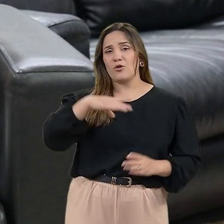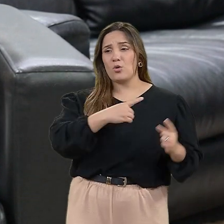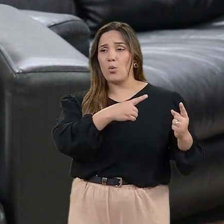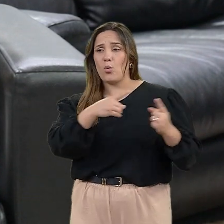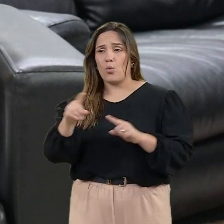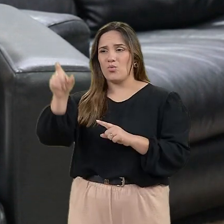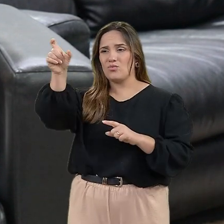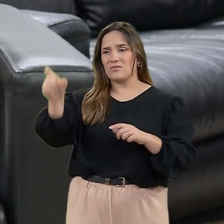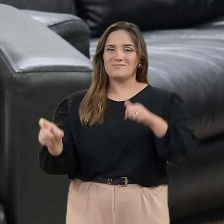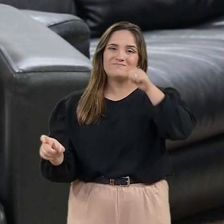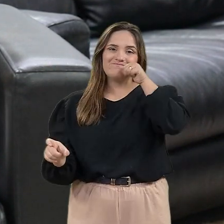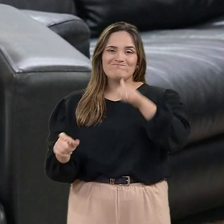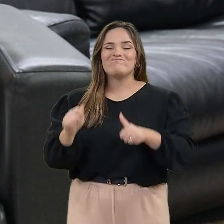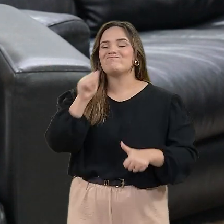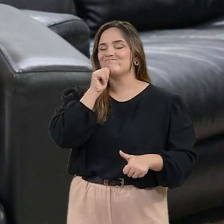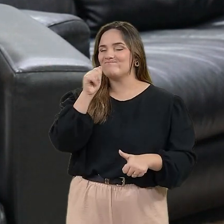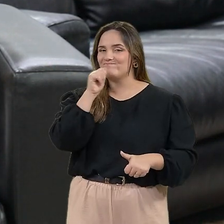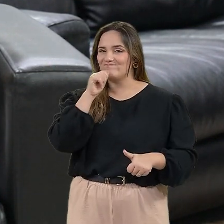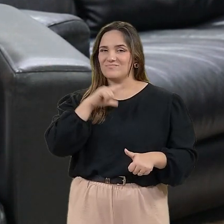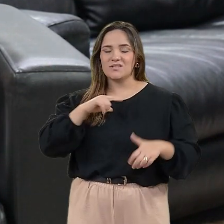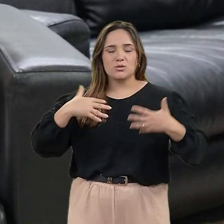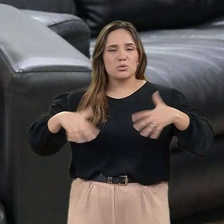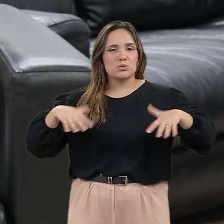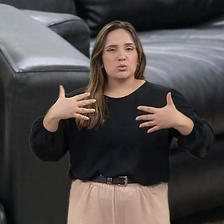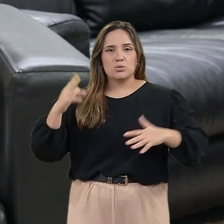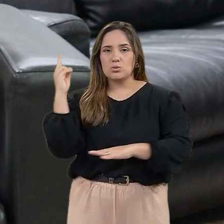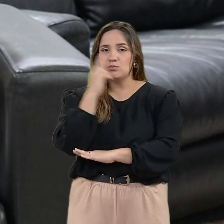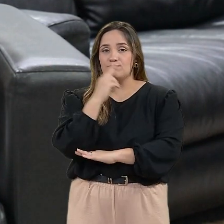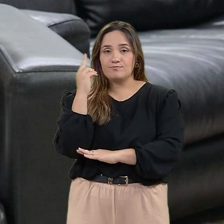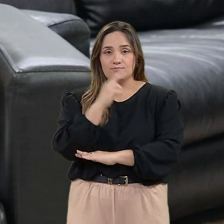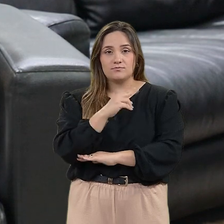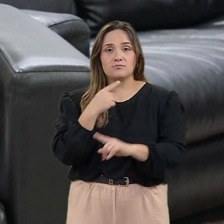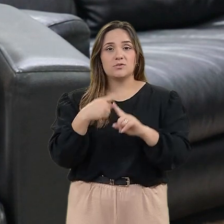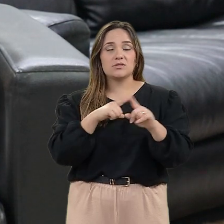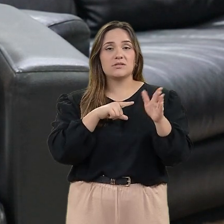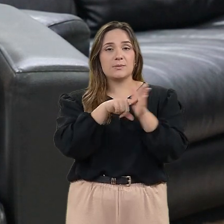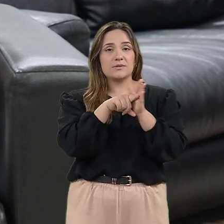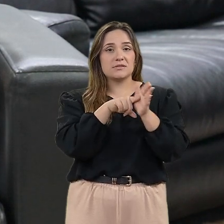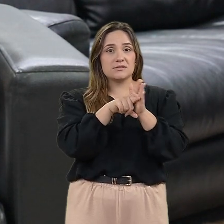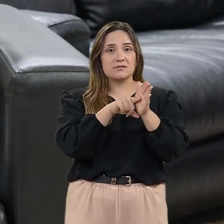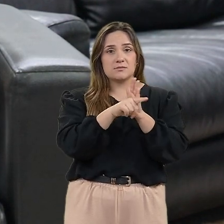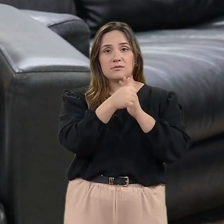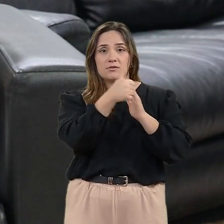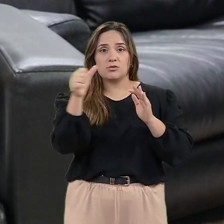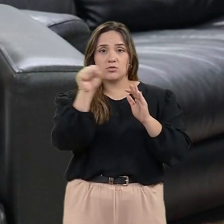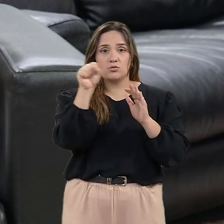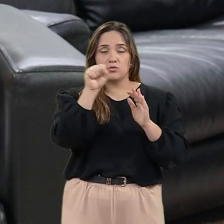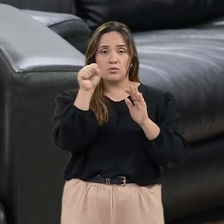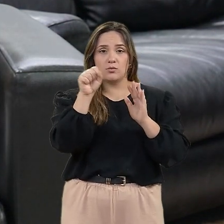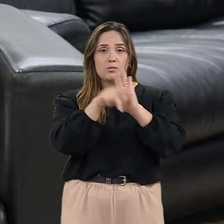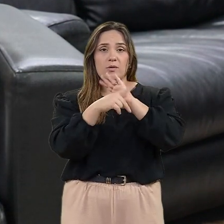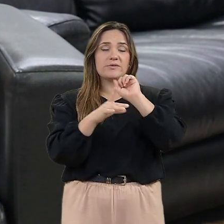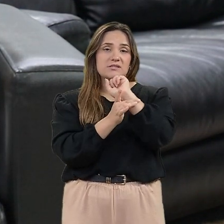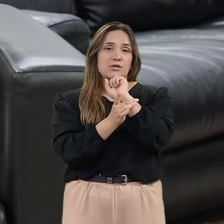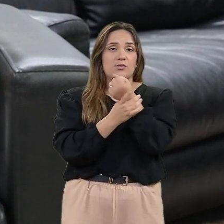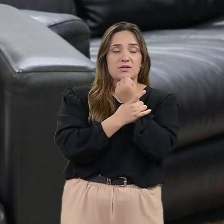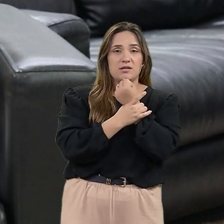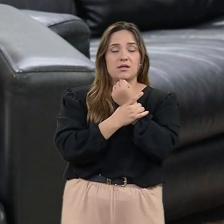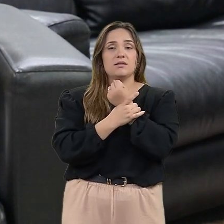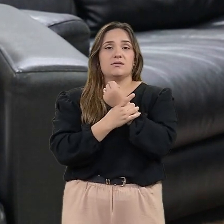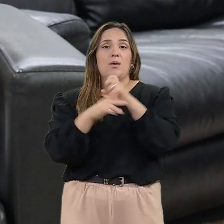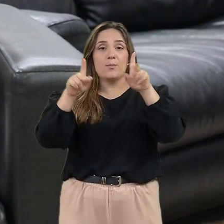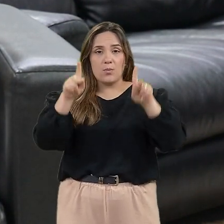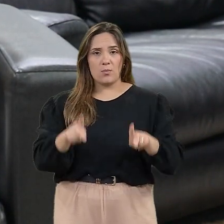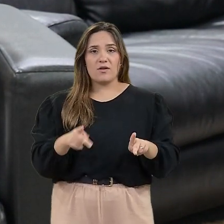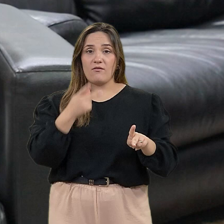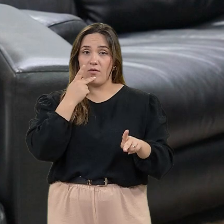A violência contra a mulher ainda é uma realidade alarmante. Dados do 18º Anuário Brasileiro de Segurança Pública